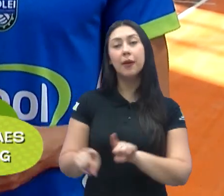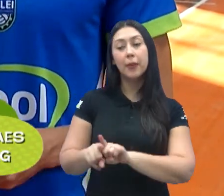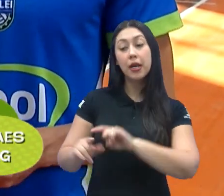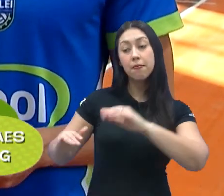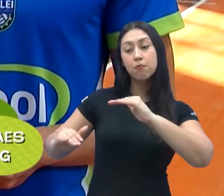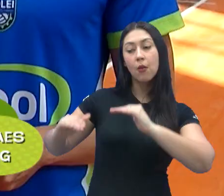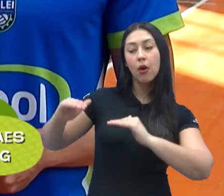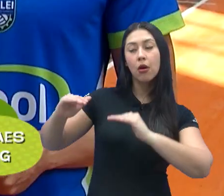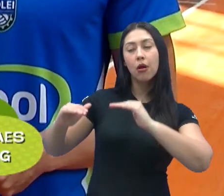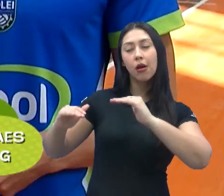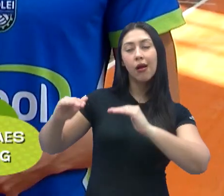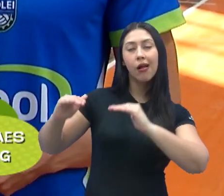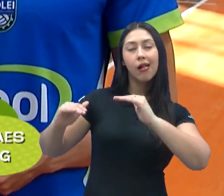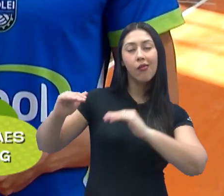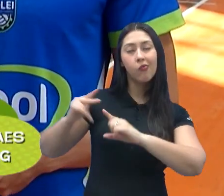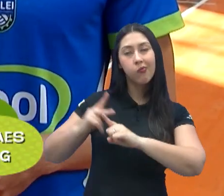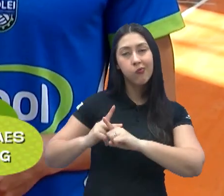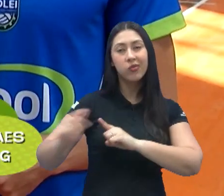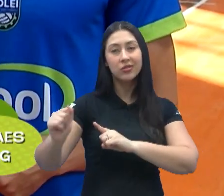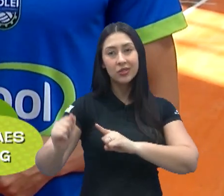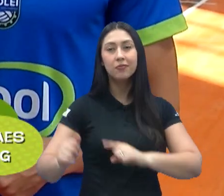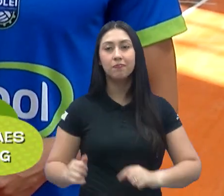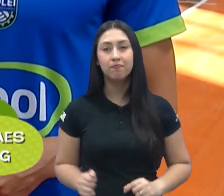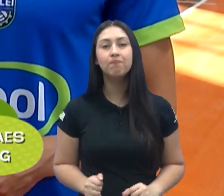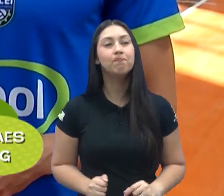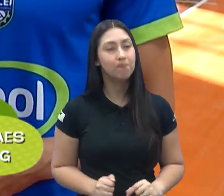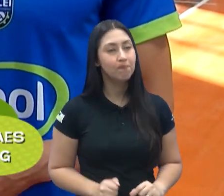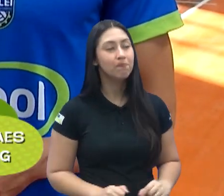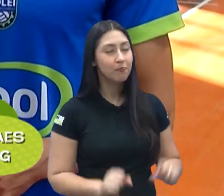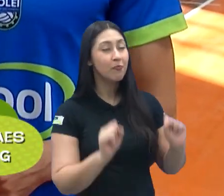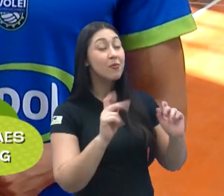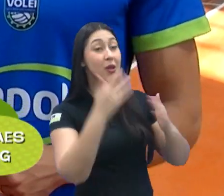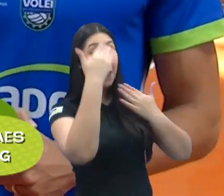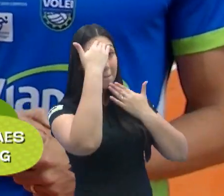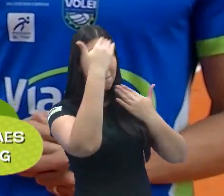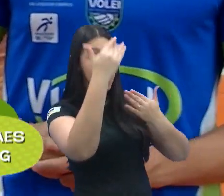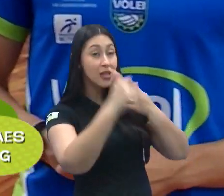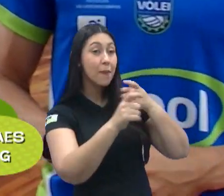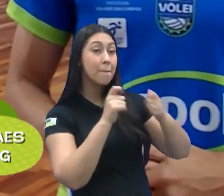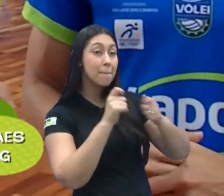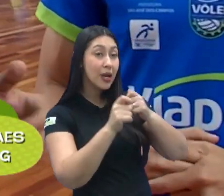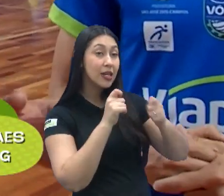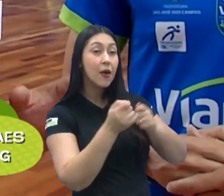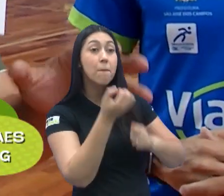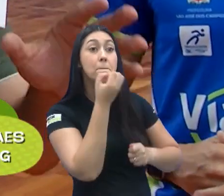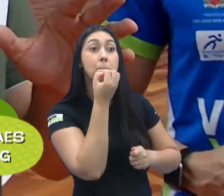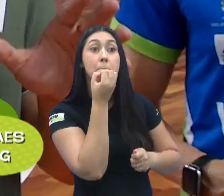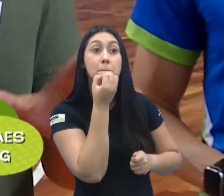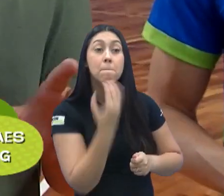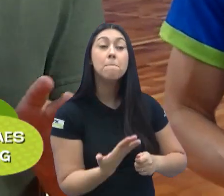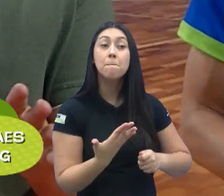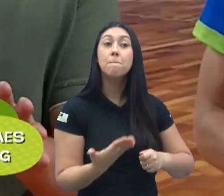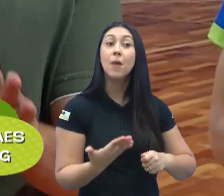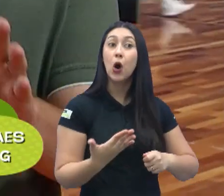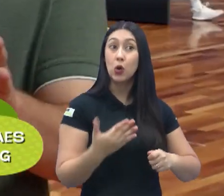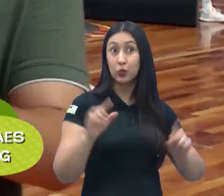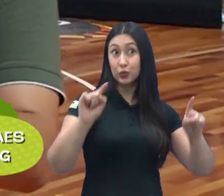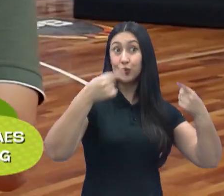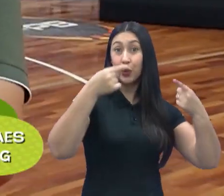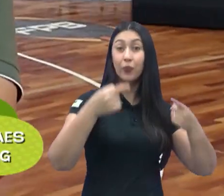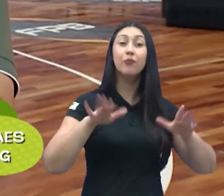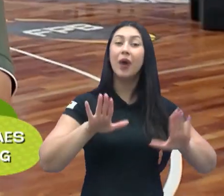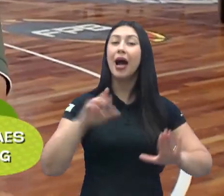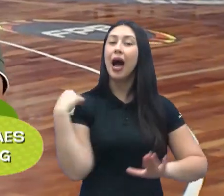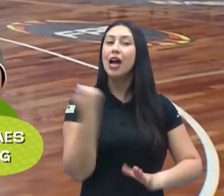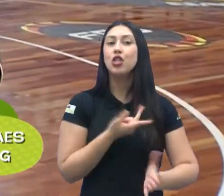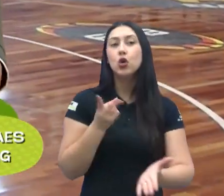ações e tentar mais uma vitória dentro de casa agora. Tá certo, Flávio, agradeço pela entrevista, bom trabalho na quinta-feira. E a gente continua aqui, Vieira, porque agora a